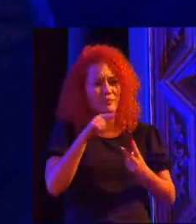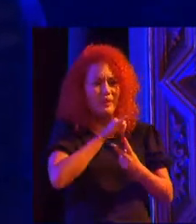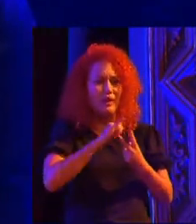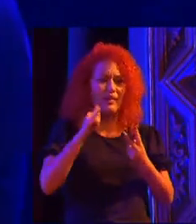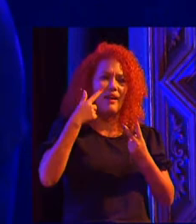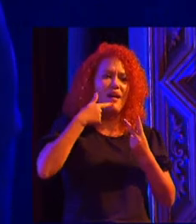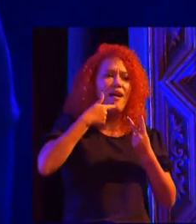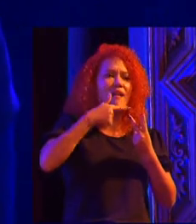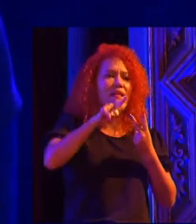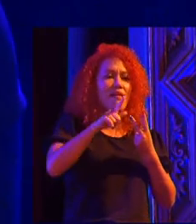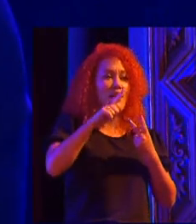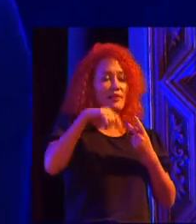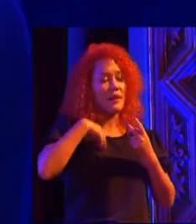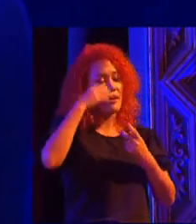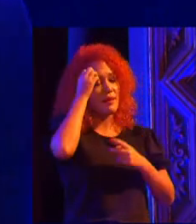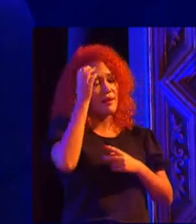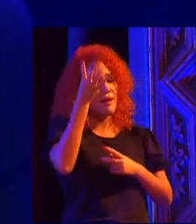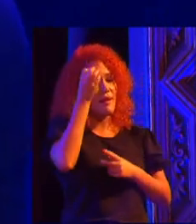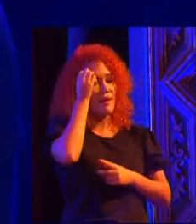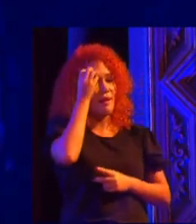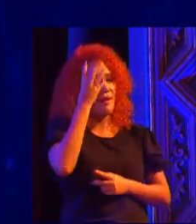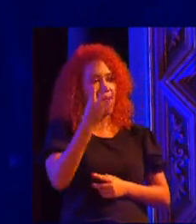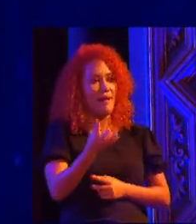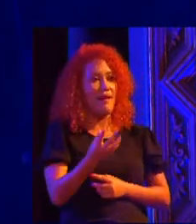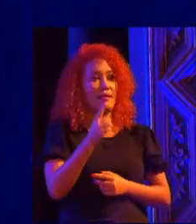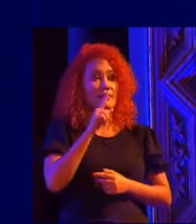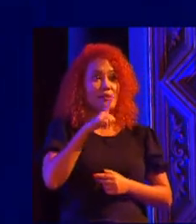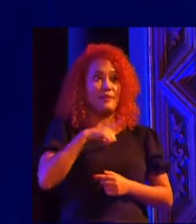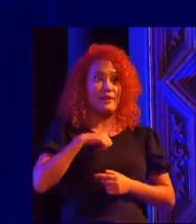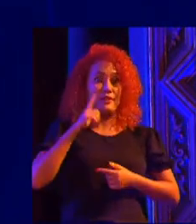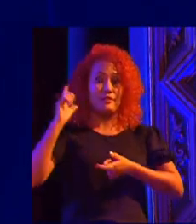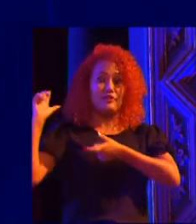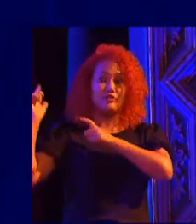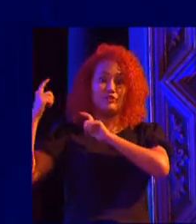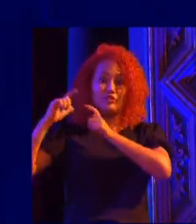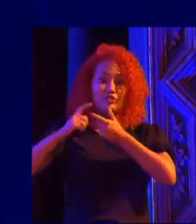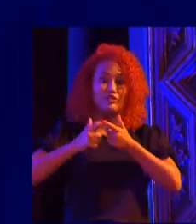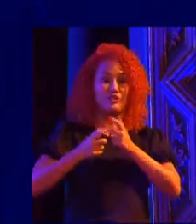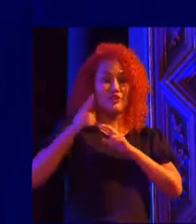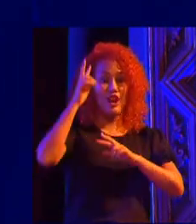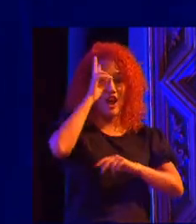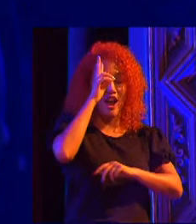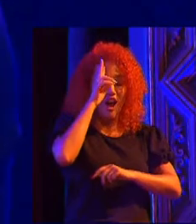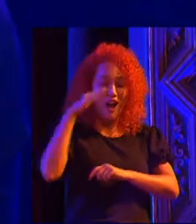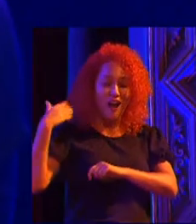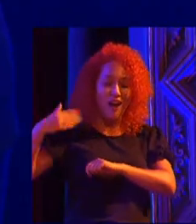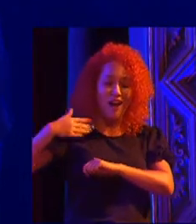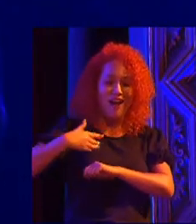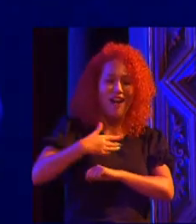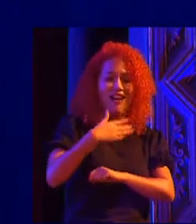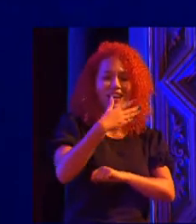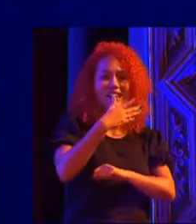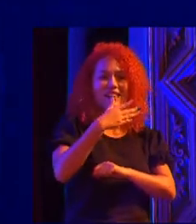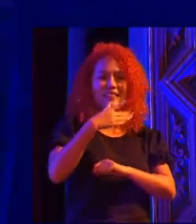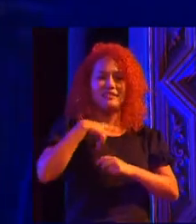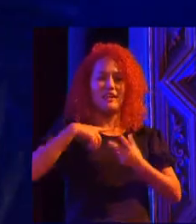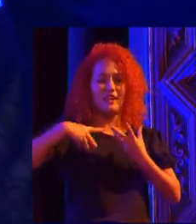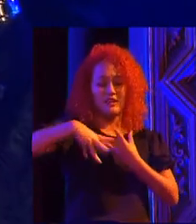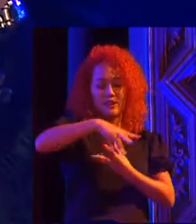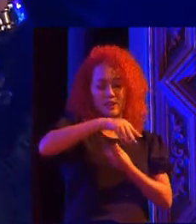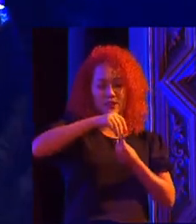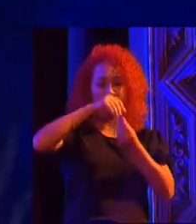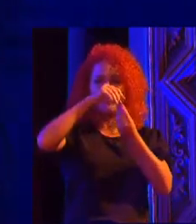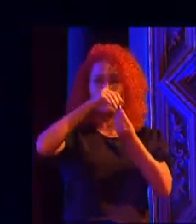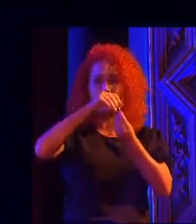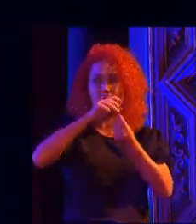processo criativo. A partir daí, a trajetória via lógica, a narrativa híbrida. Não é, minha